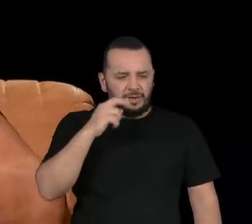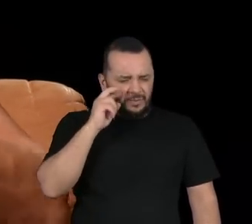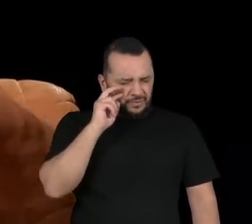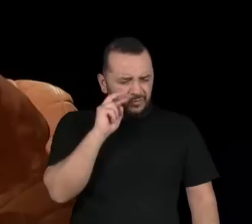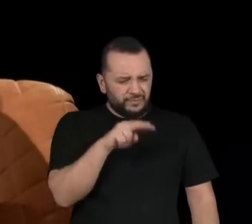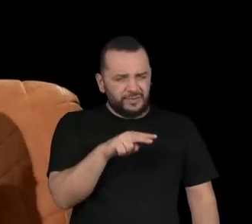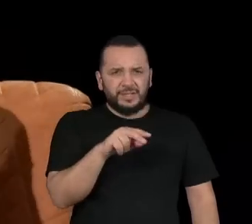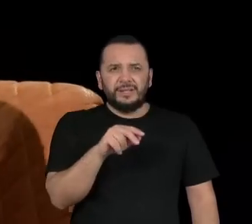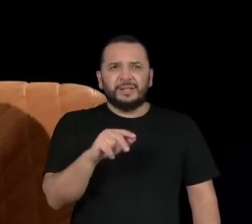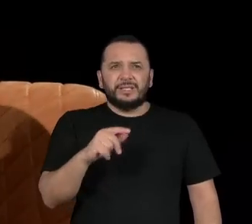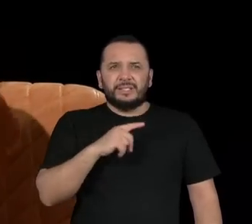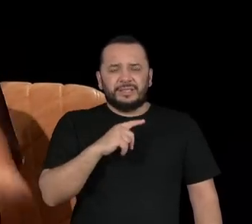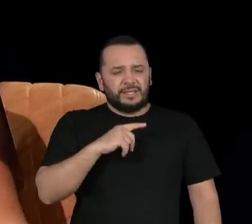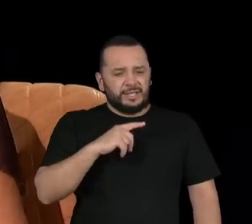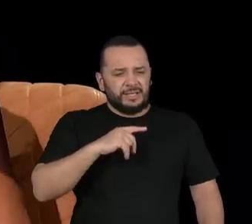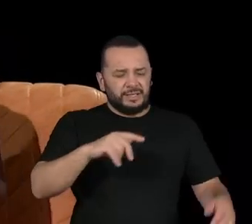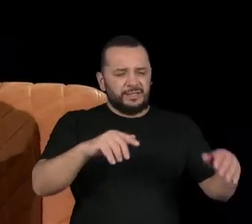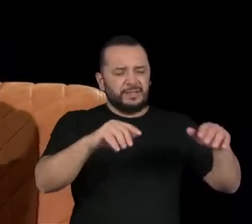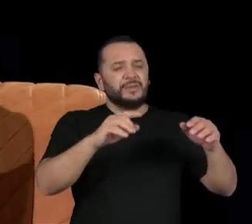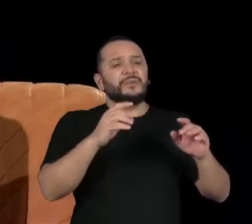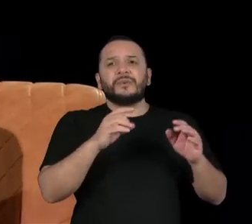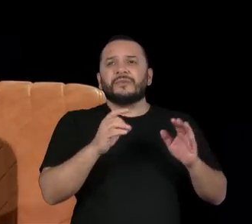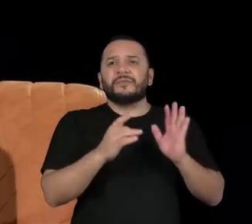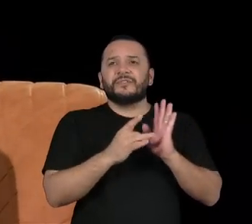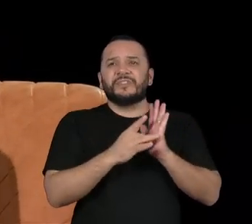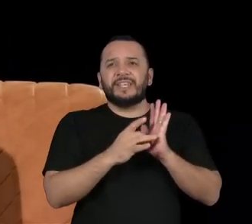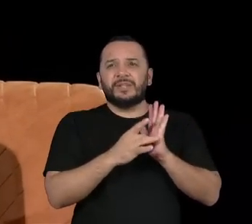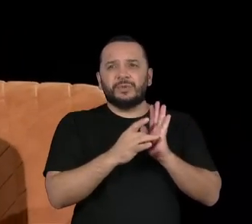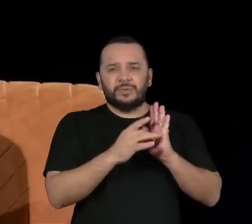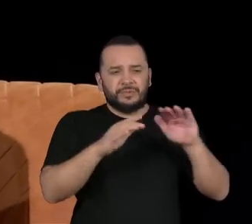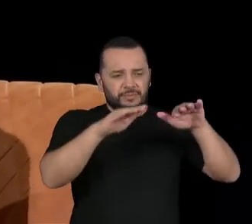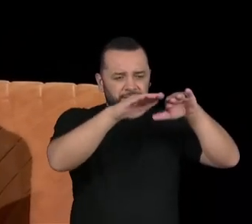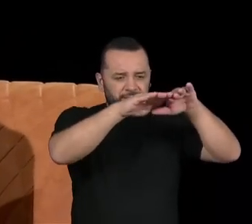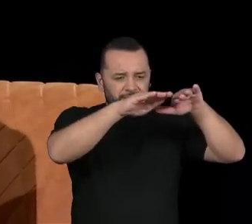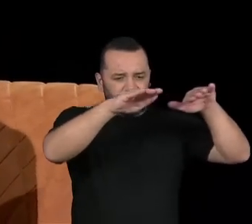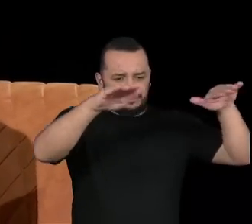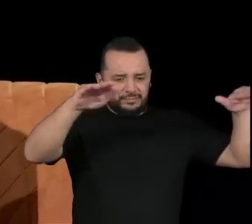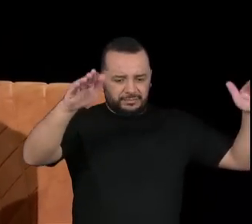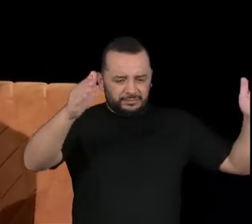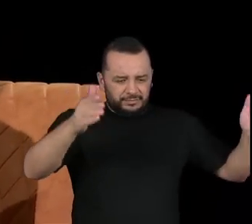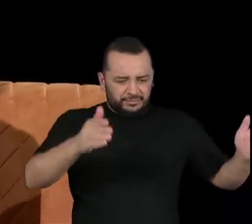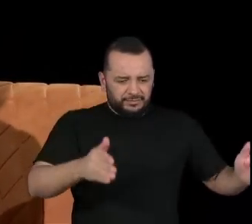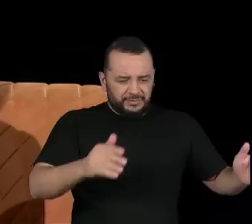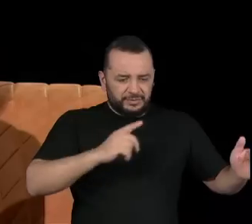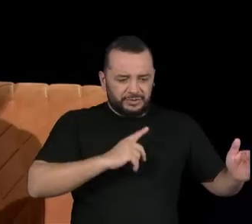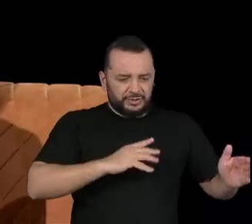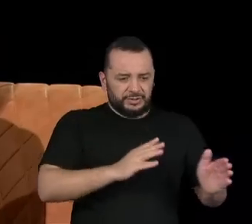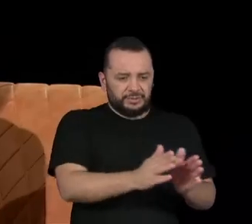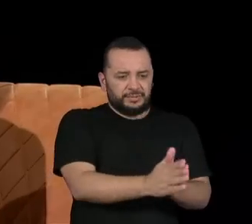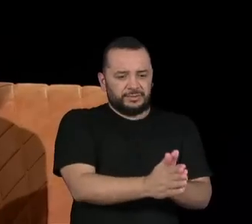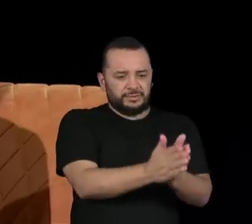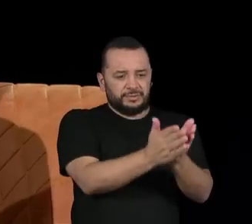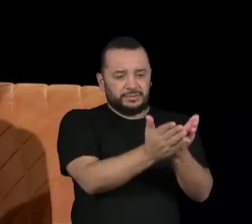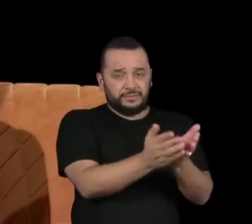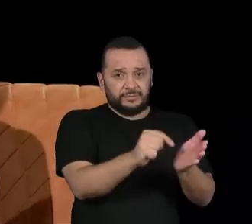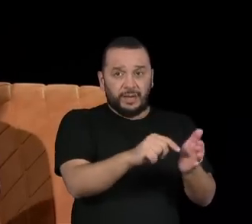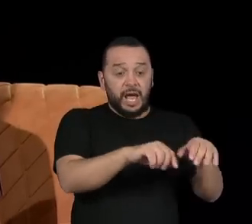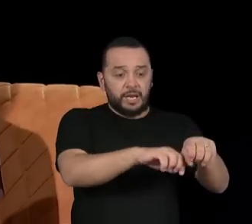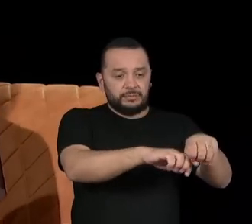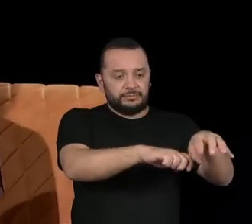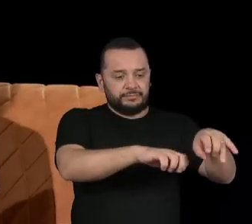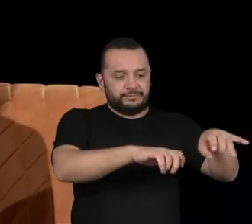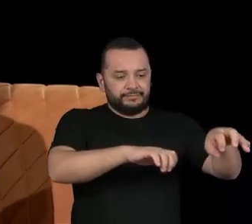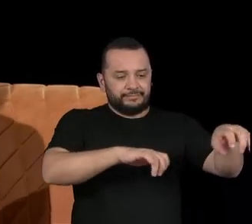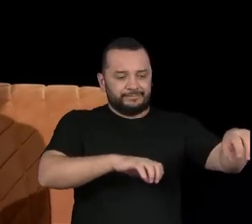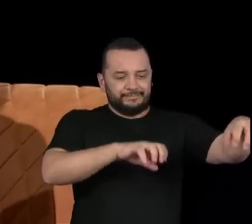assim, um vidro em cima, um livro embaixo, eu vi que era papel papiro,